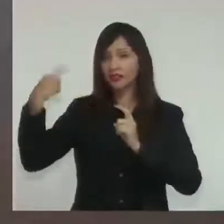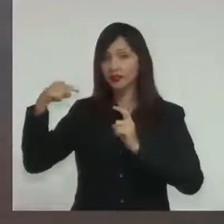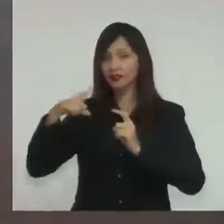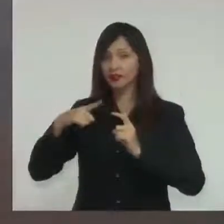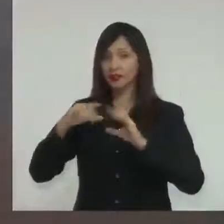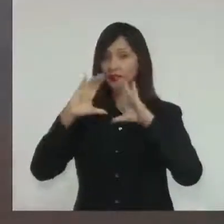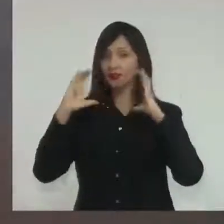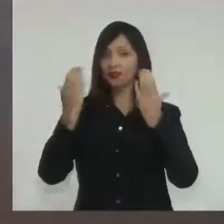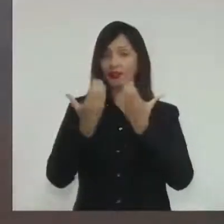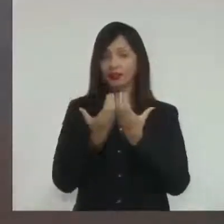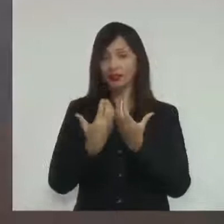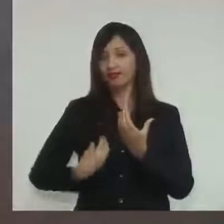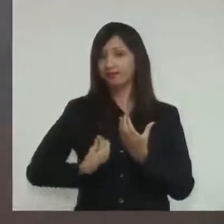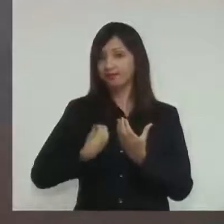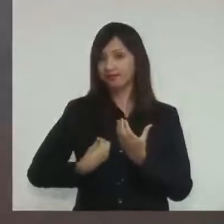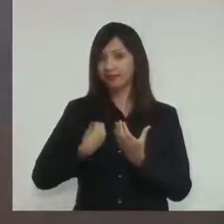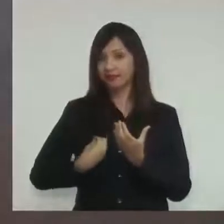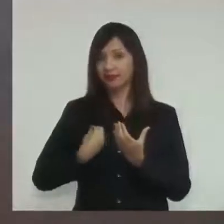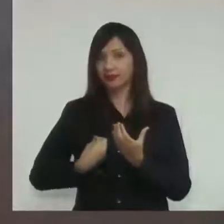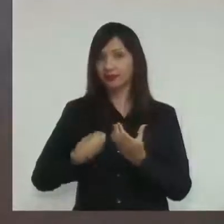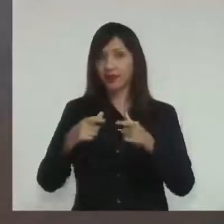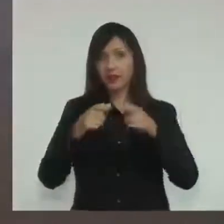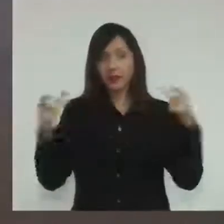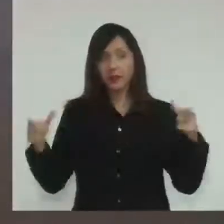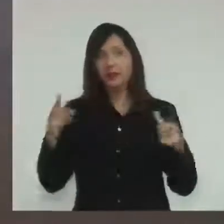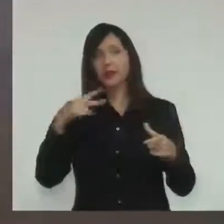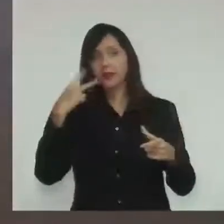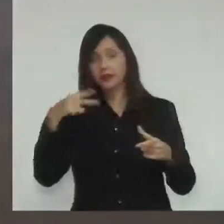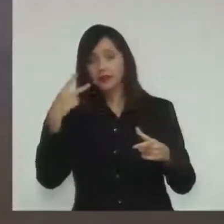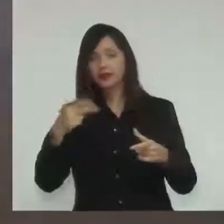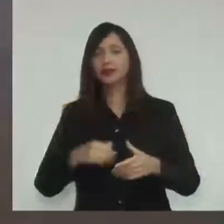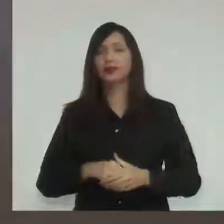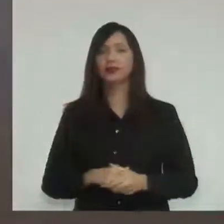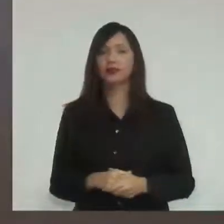Câmara, participou a maioria dos vereadores,